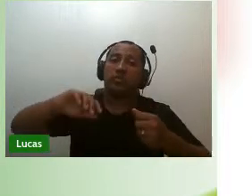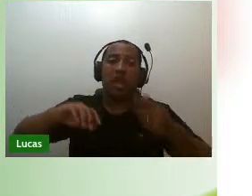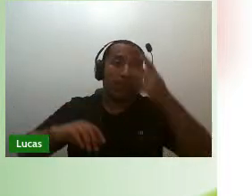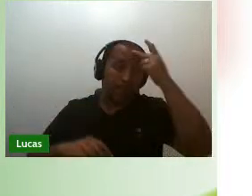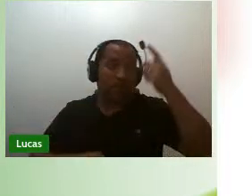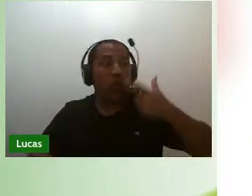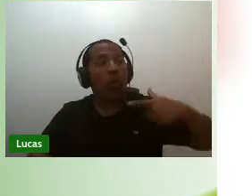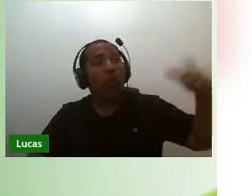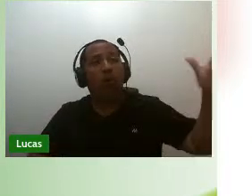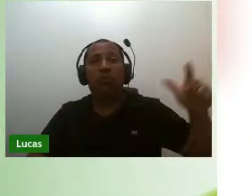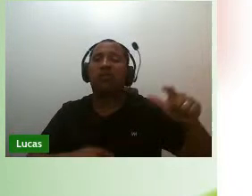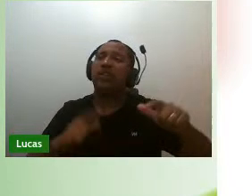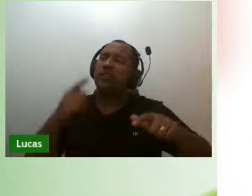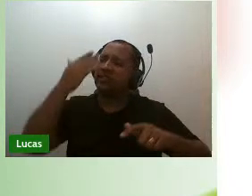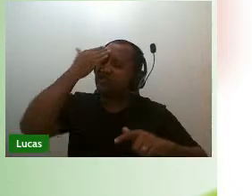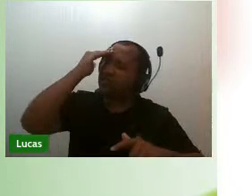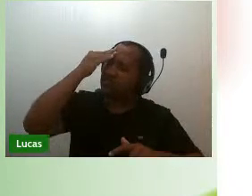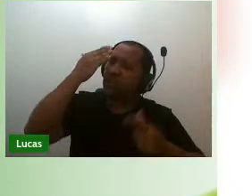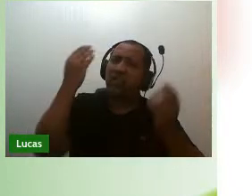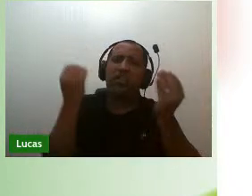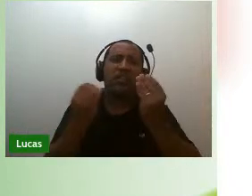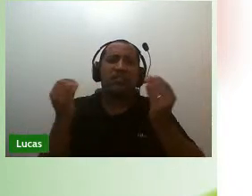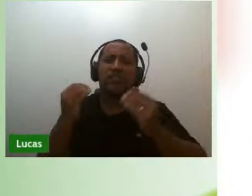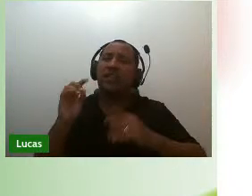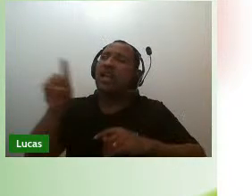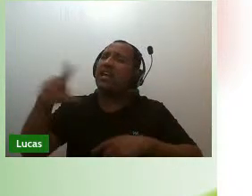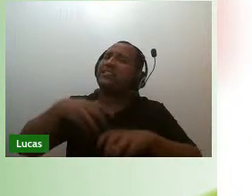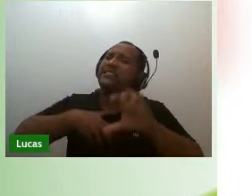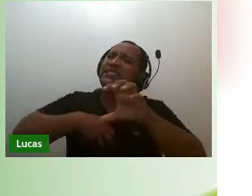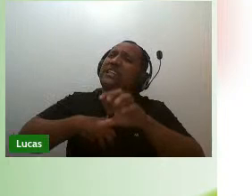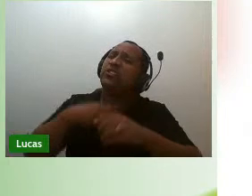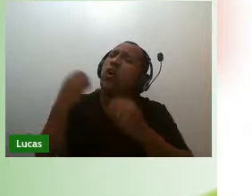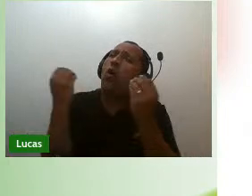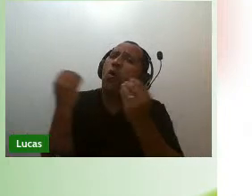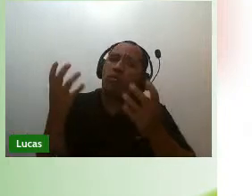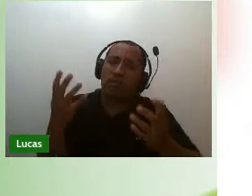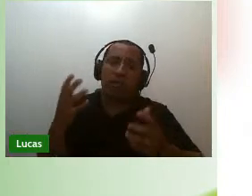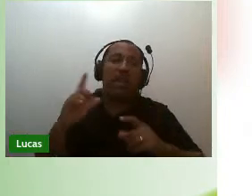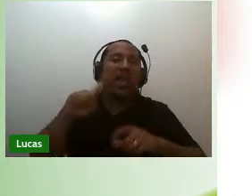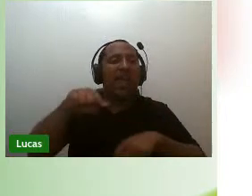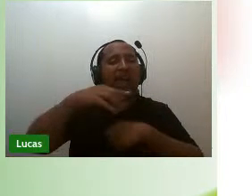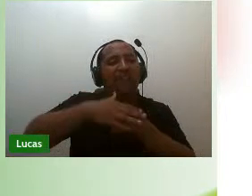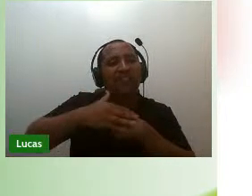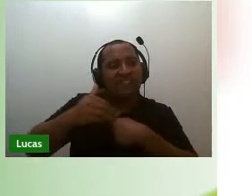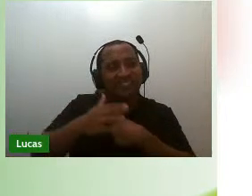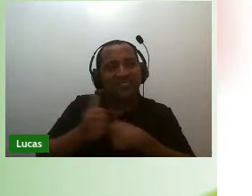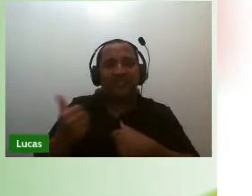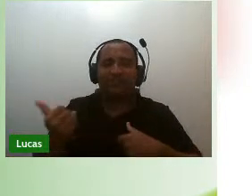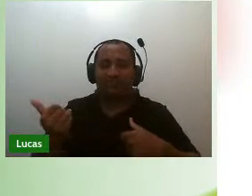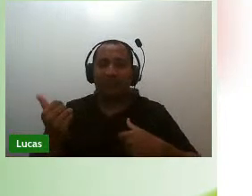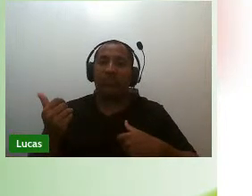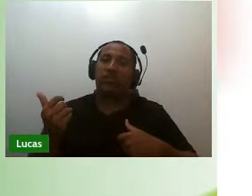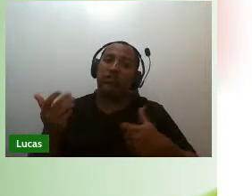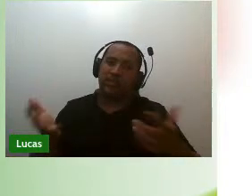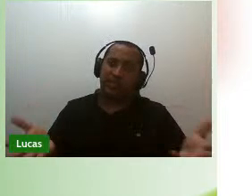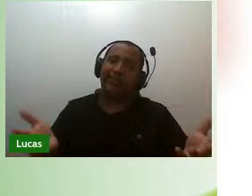pessoa para poder entender como ela se sente, né? E aí isso é afetividade, né? Envolve a